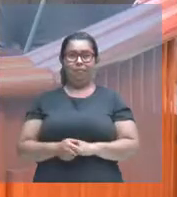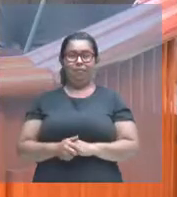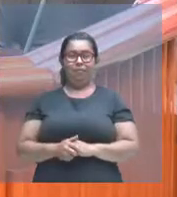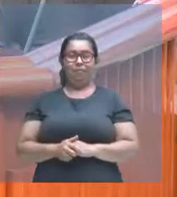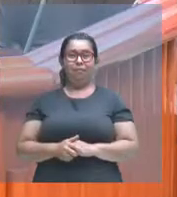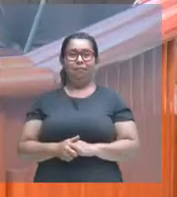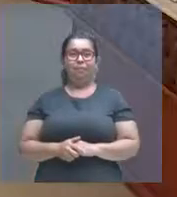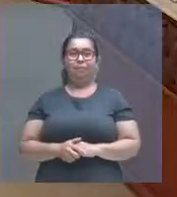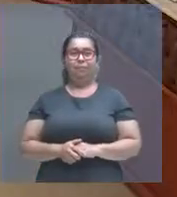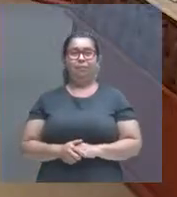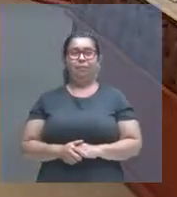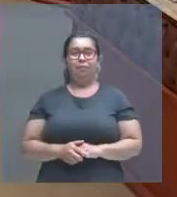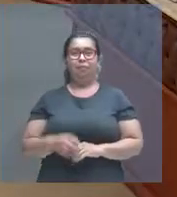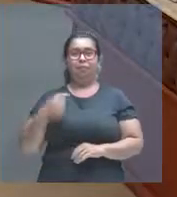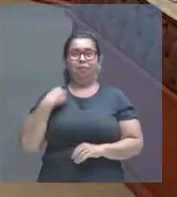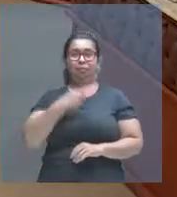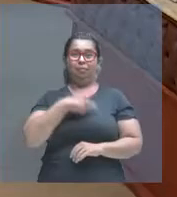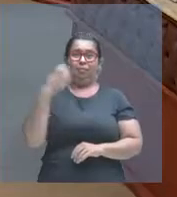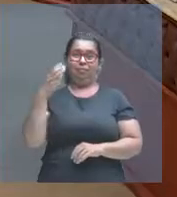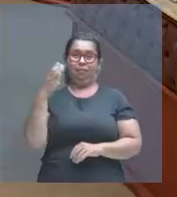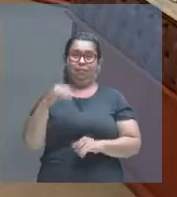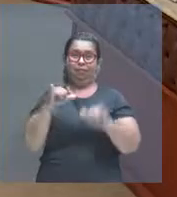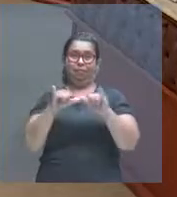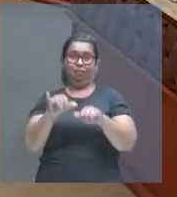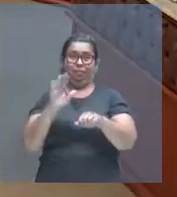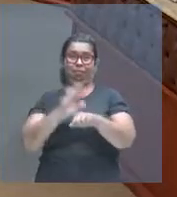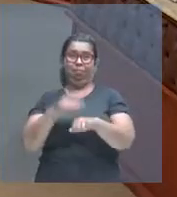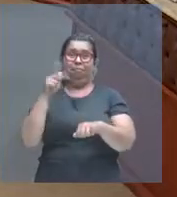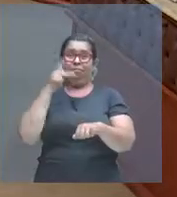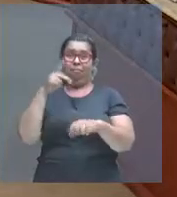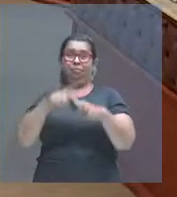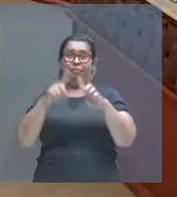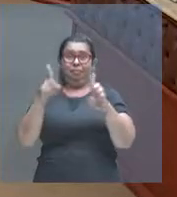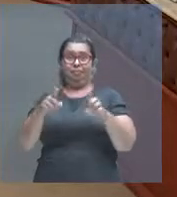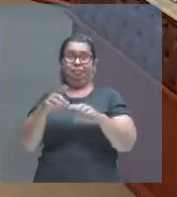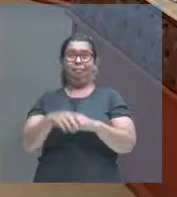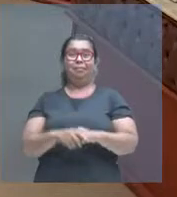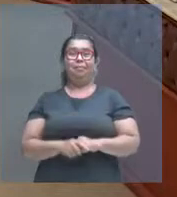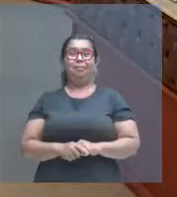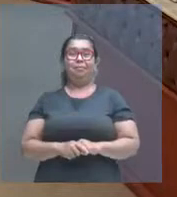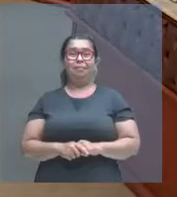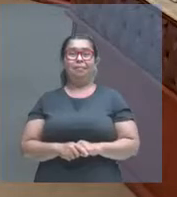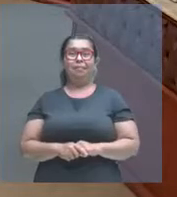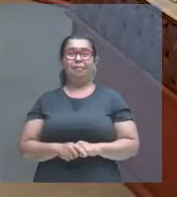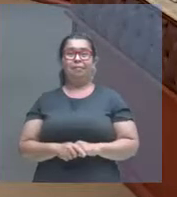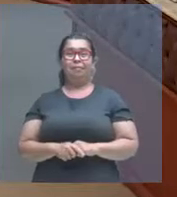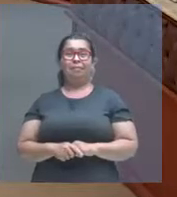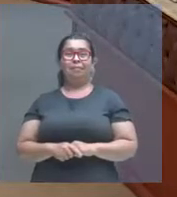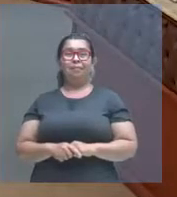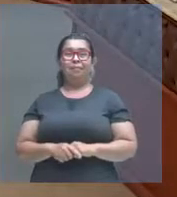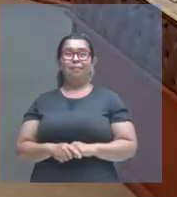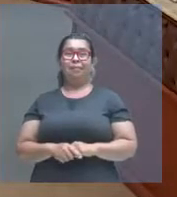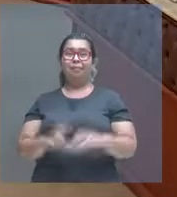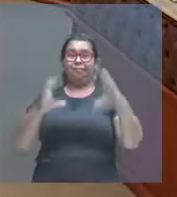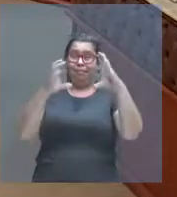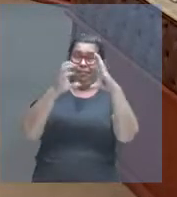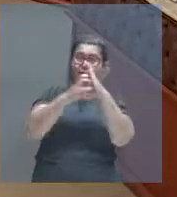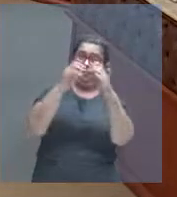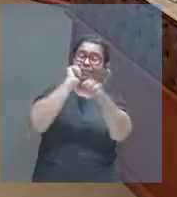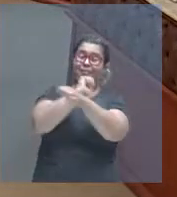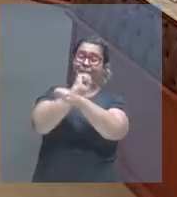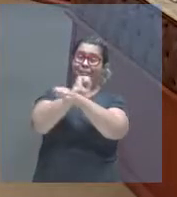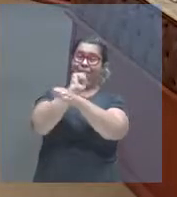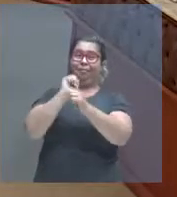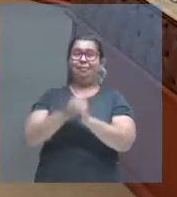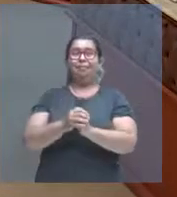É, seu João, a gente queria ficar mais tempo falando do senhor, mas a gente tem um, né? A comunidade está esperando. A comunidade está esperando